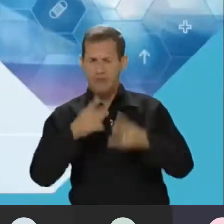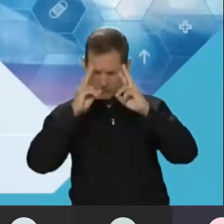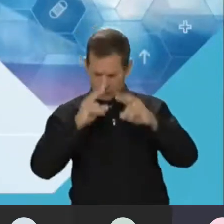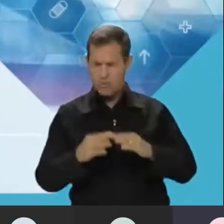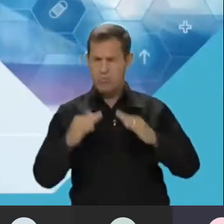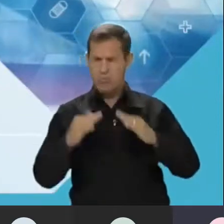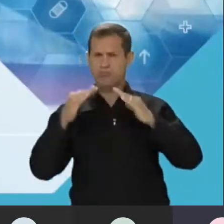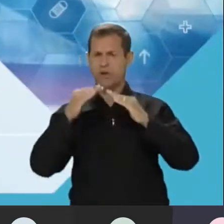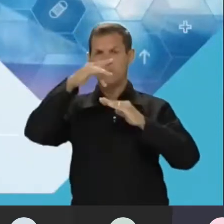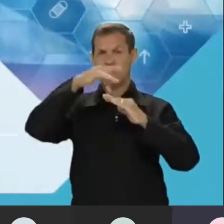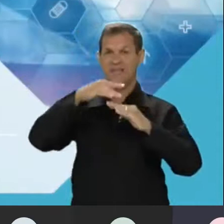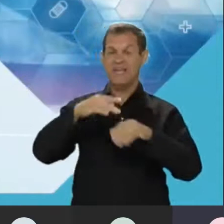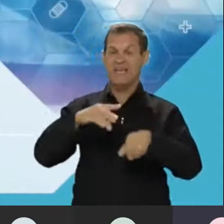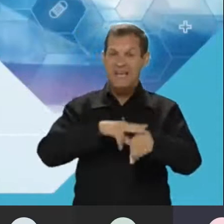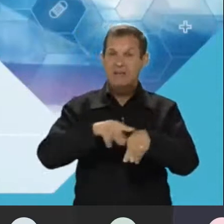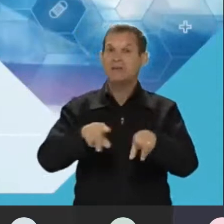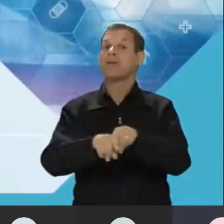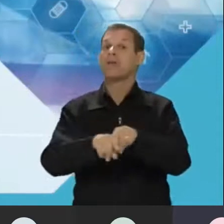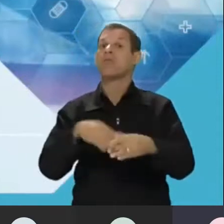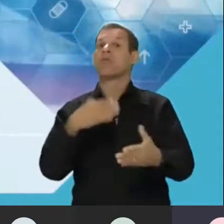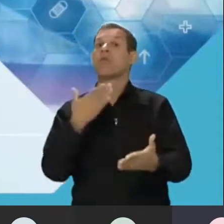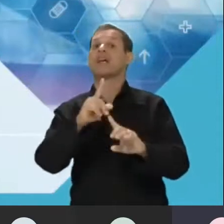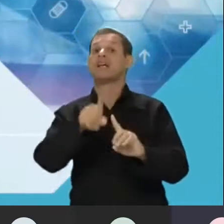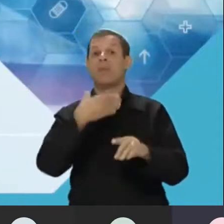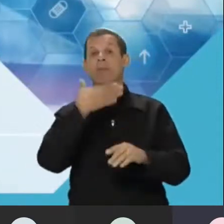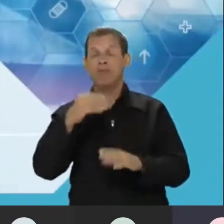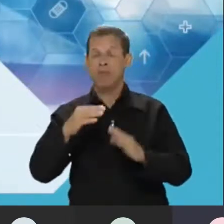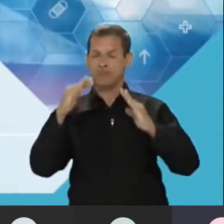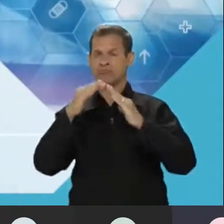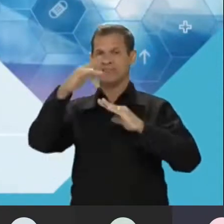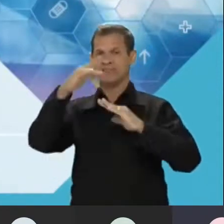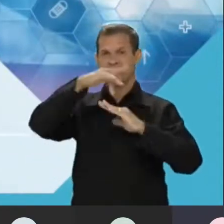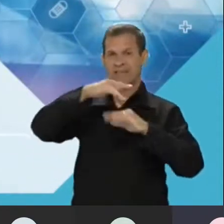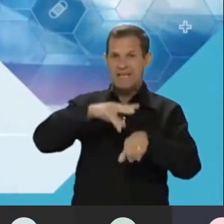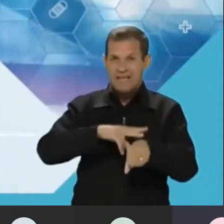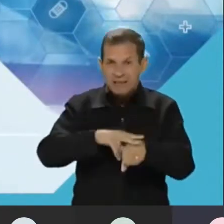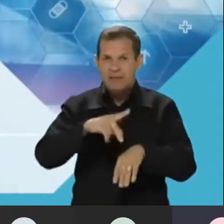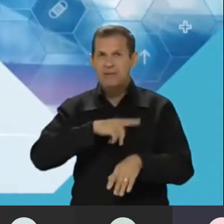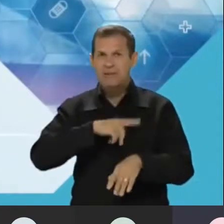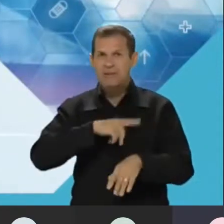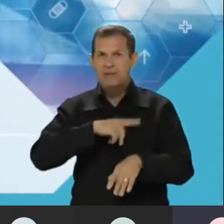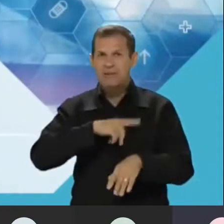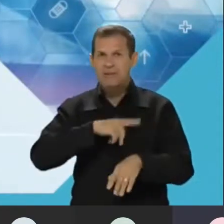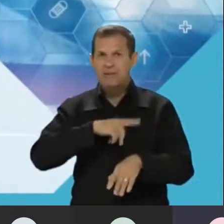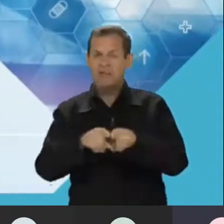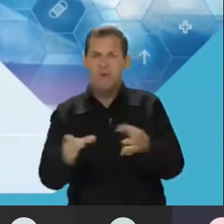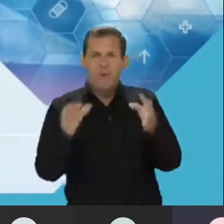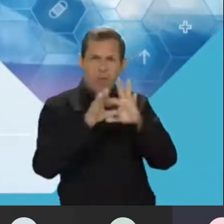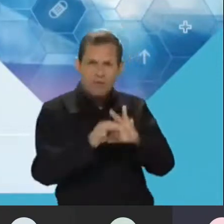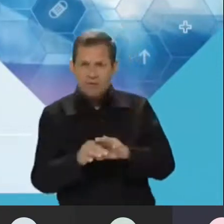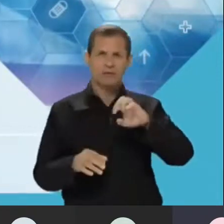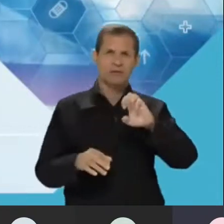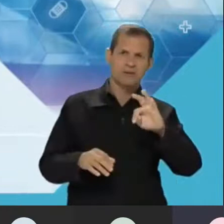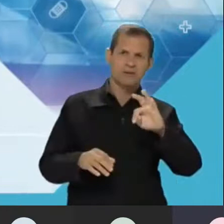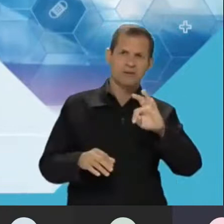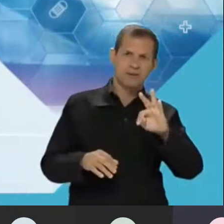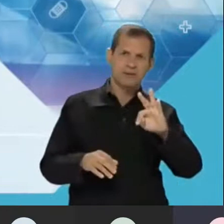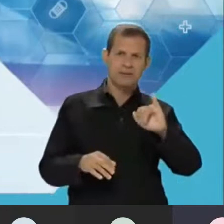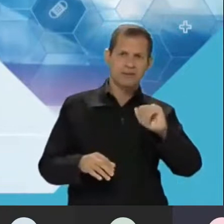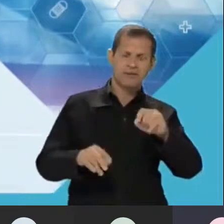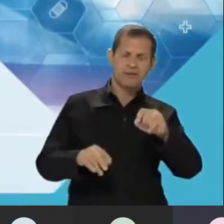pode ver um telhado verde, tá? A gente vai discutir um pouquinho mais à frente sobre o telhado verde, mas ele vai estar tanto relacionado com a inércia